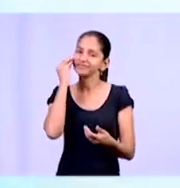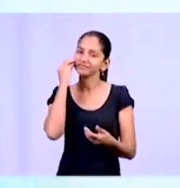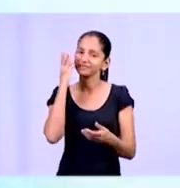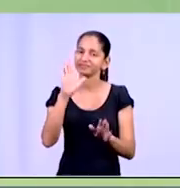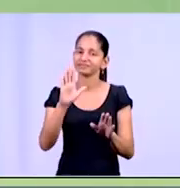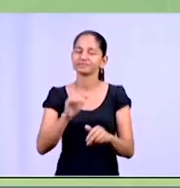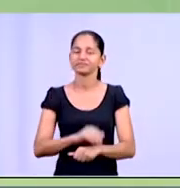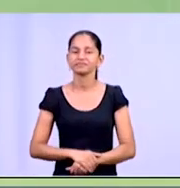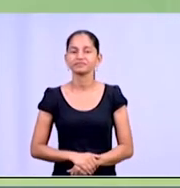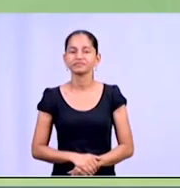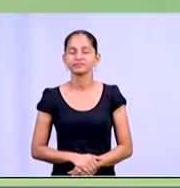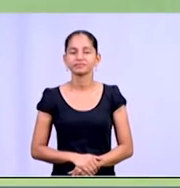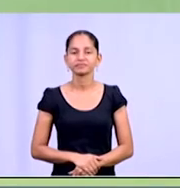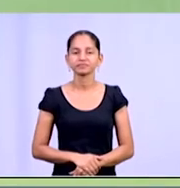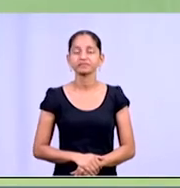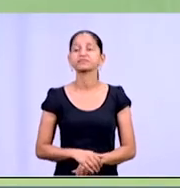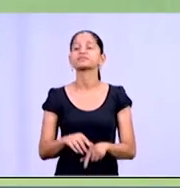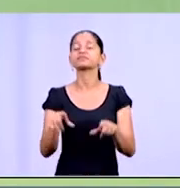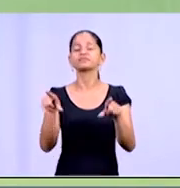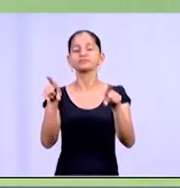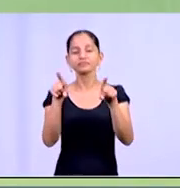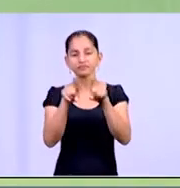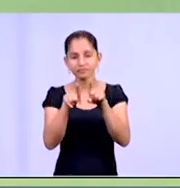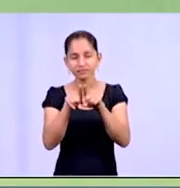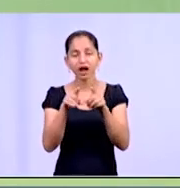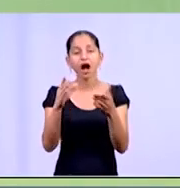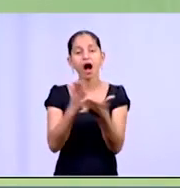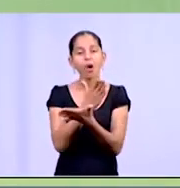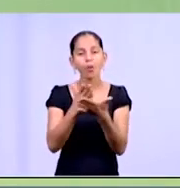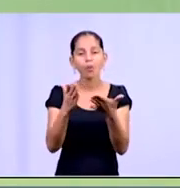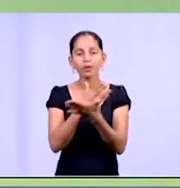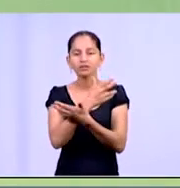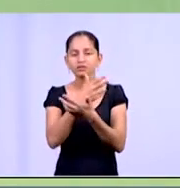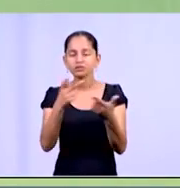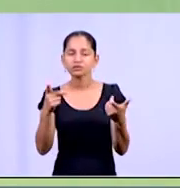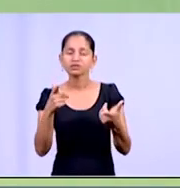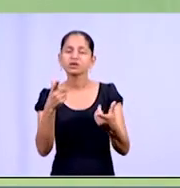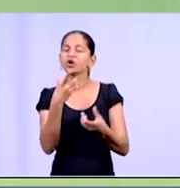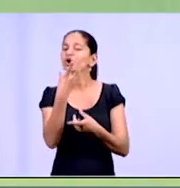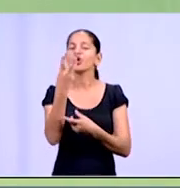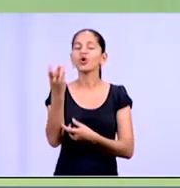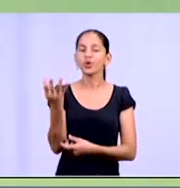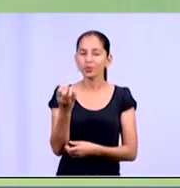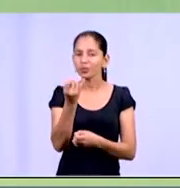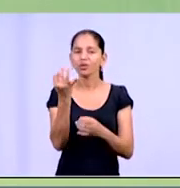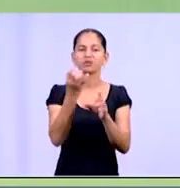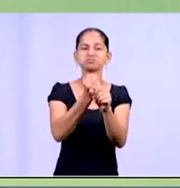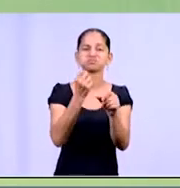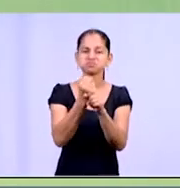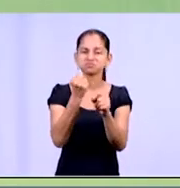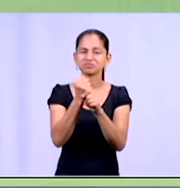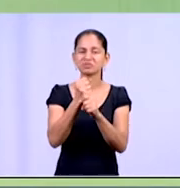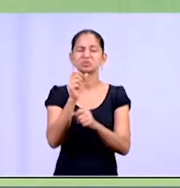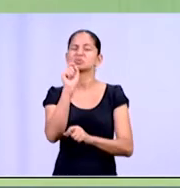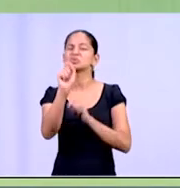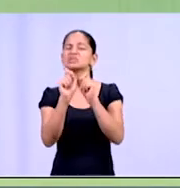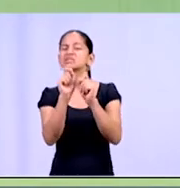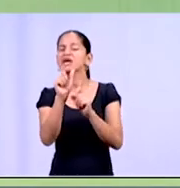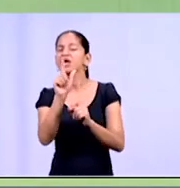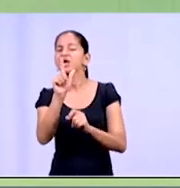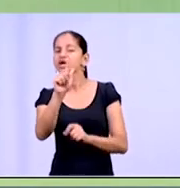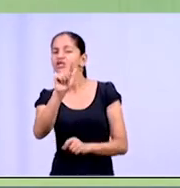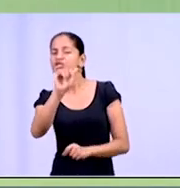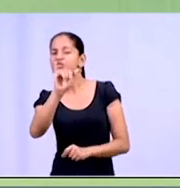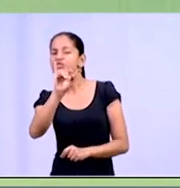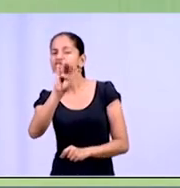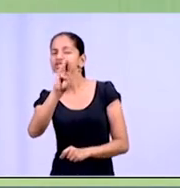aí. Tem umas questões muito interessantes, as medidas da informática. O que é gigabyte mesmo? O